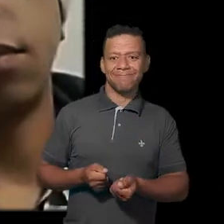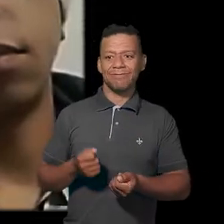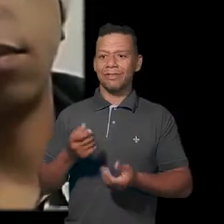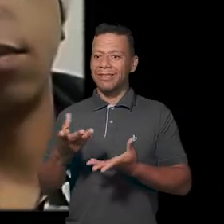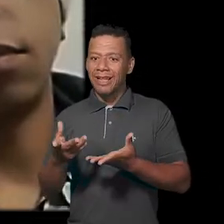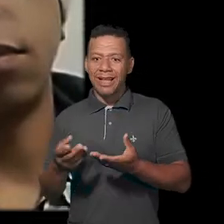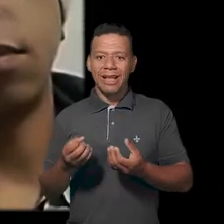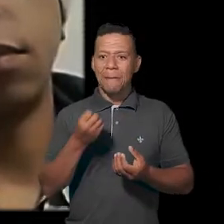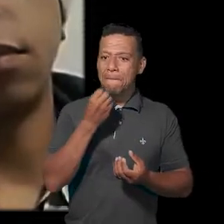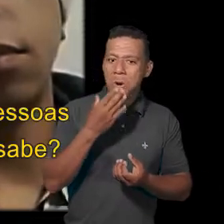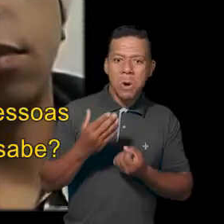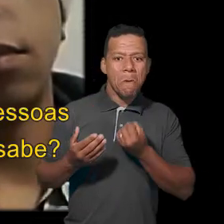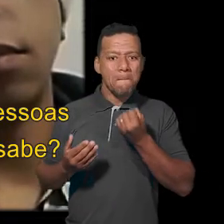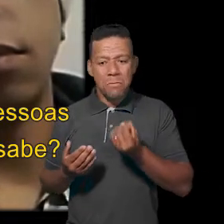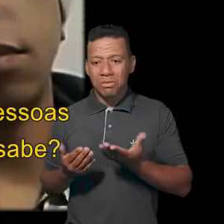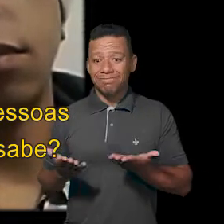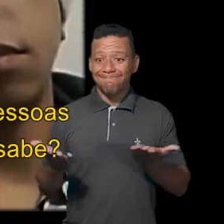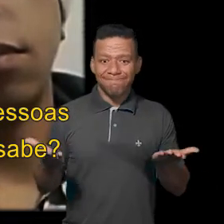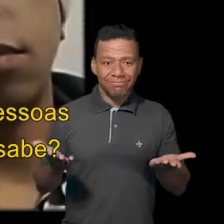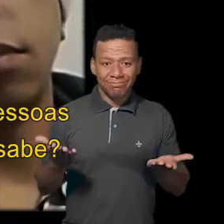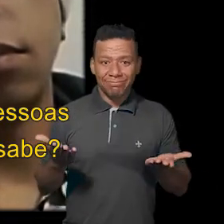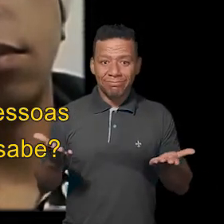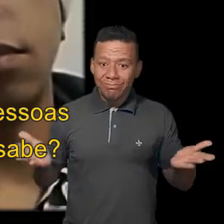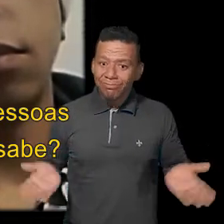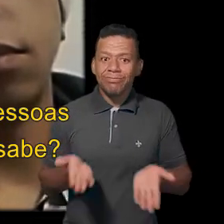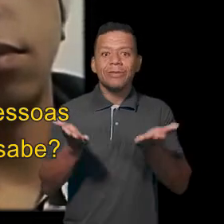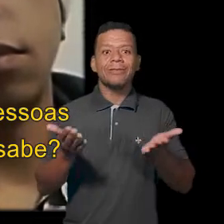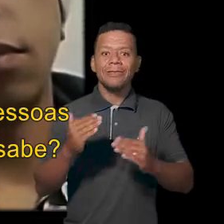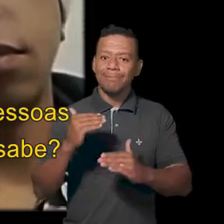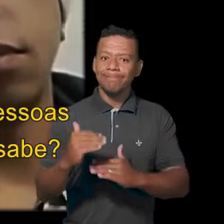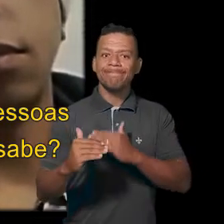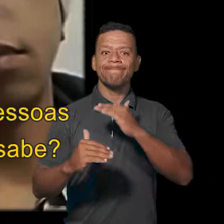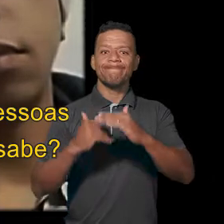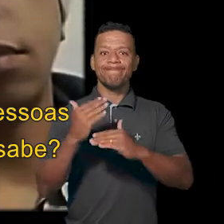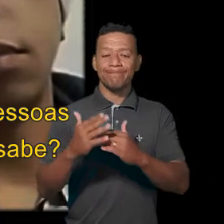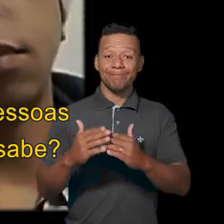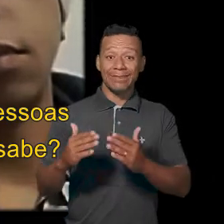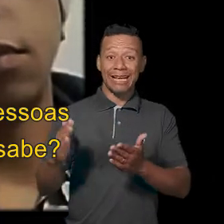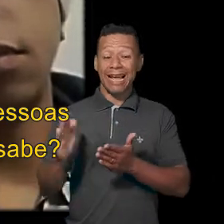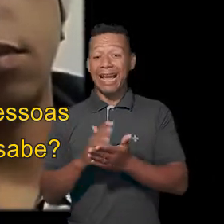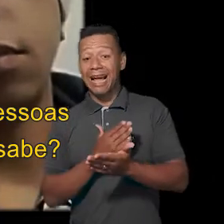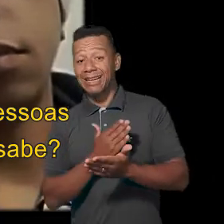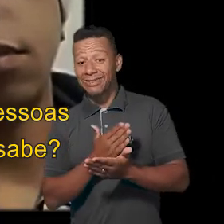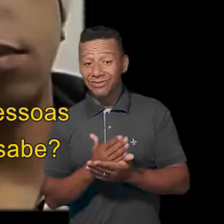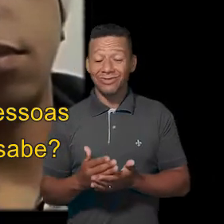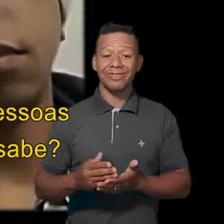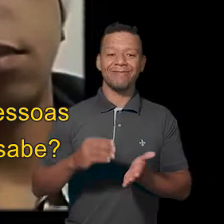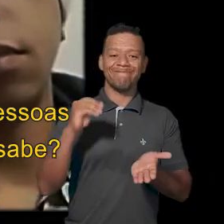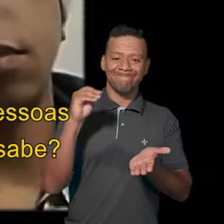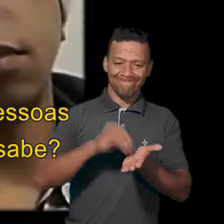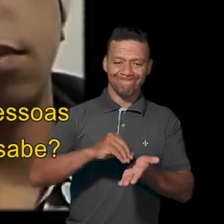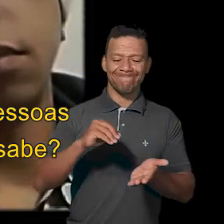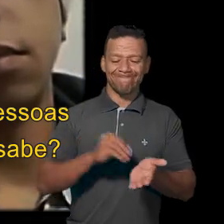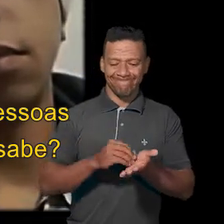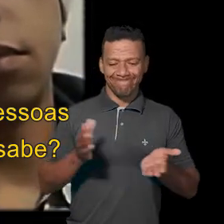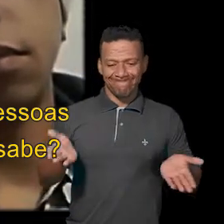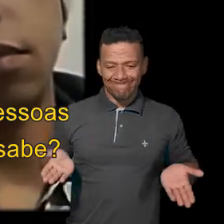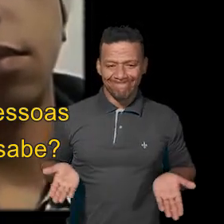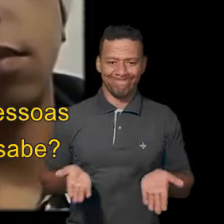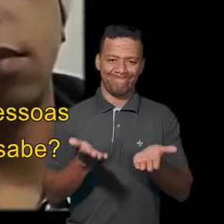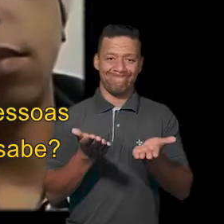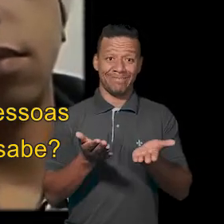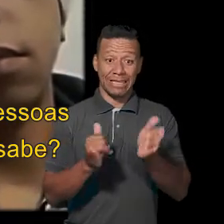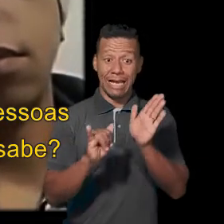contratando cozinheira, sabe? Então, eu acho que por ter essas cabeças e essas pessoas aqui, quanto mais